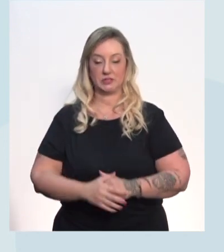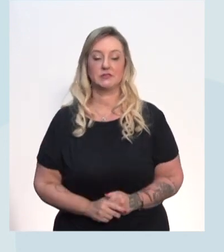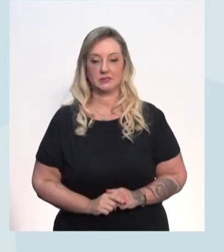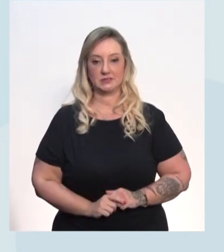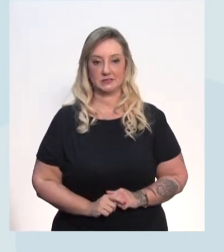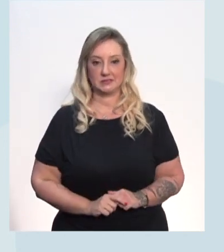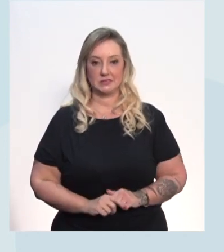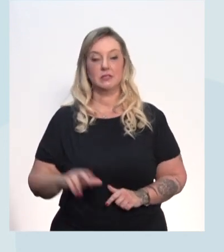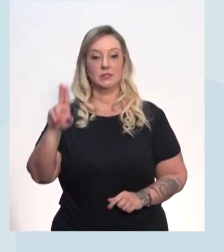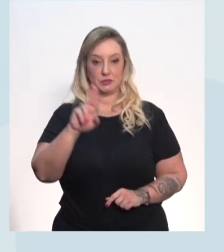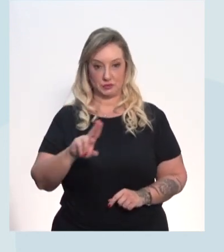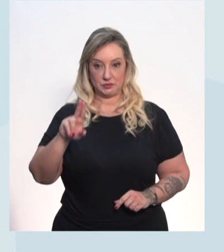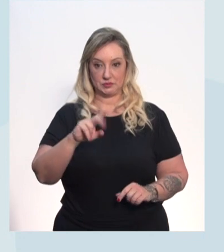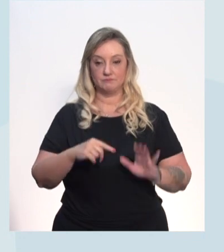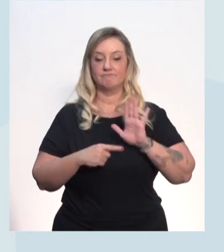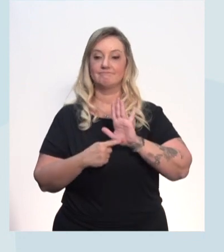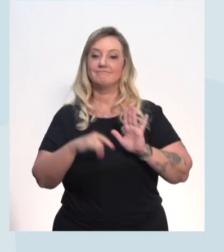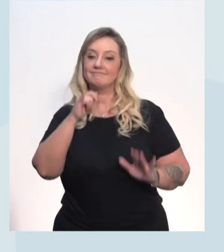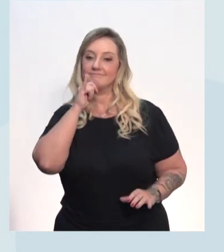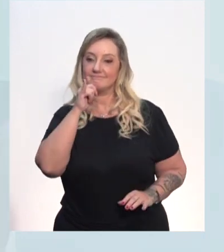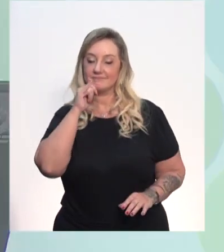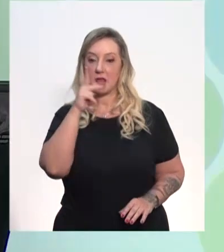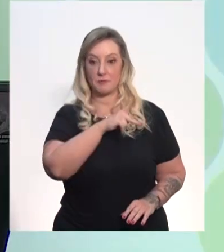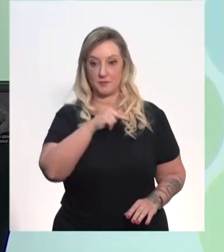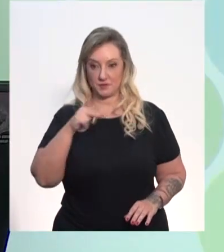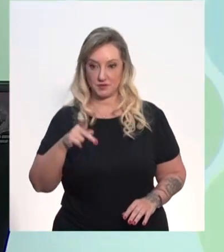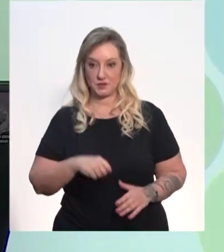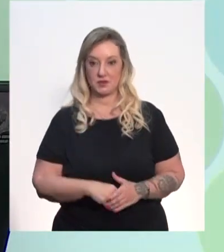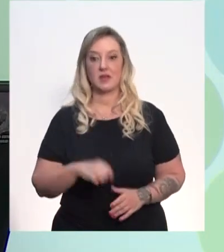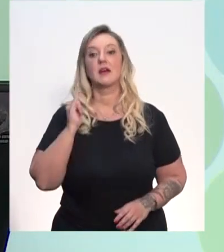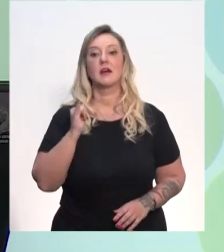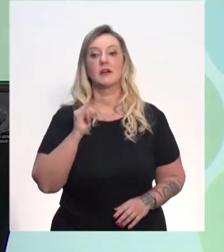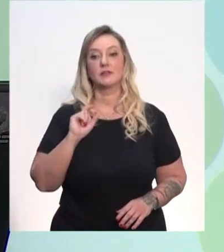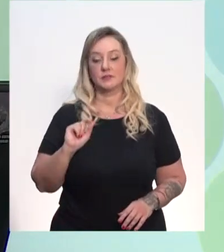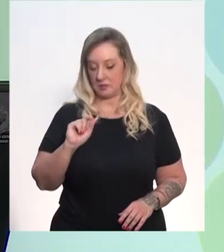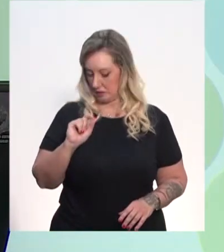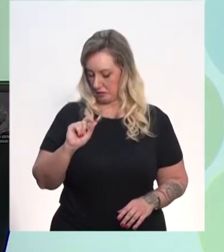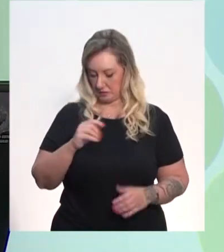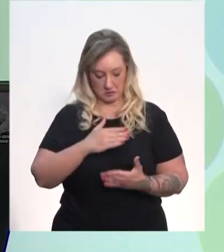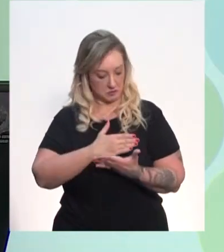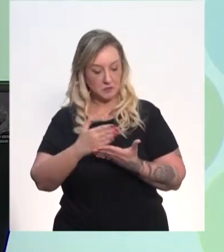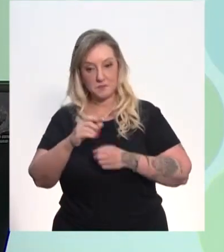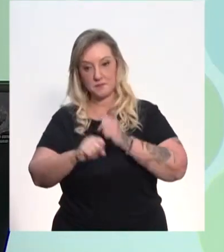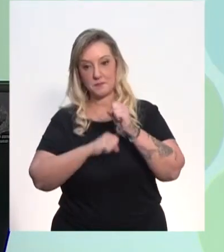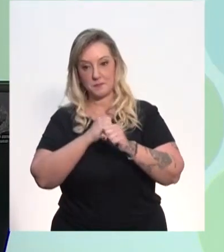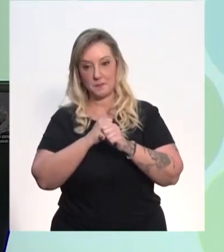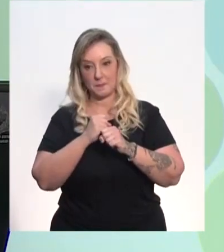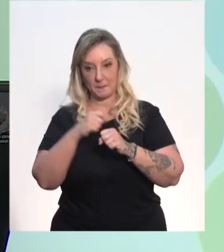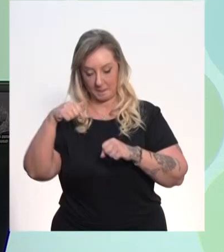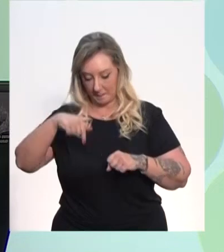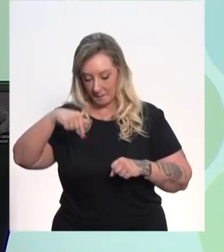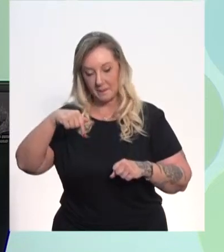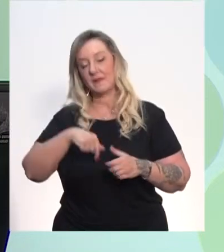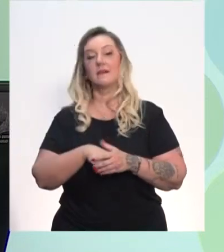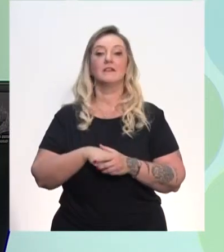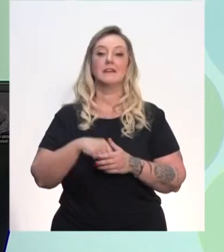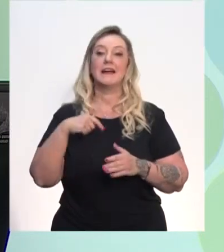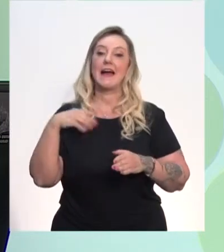várias atividades que nós temos lá, mas tem um específico que é ATPC em rede. Lá é só clicar